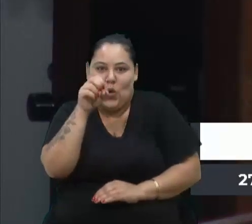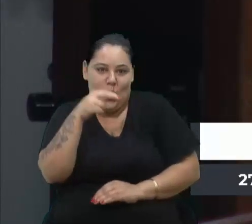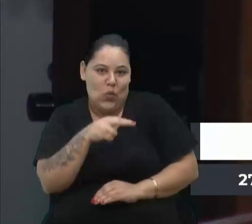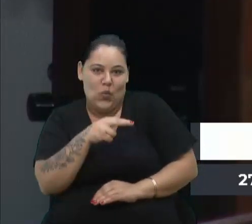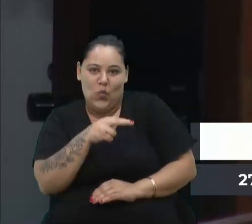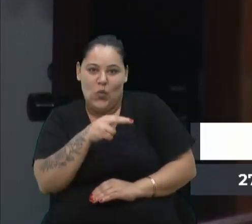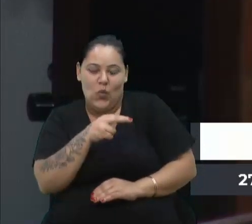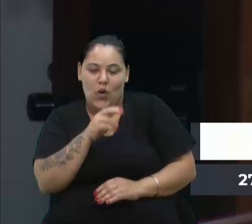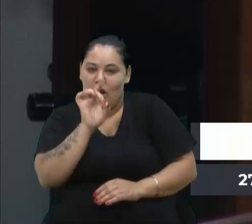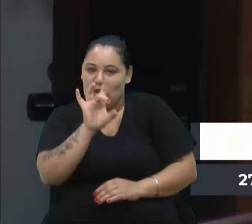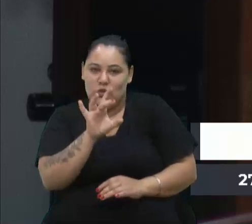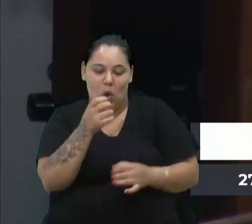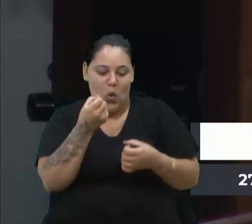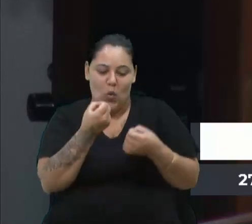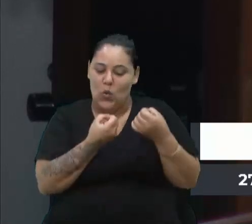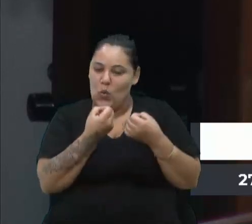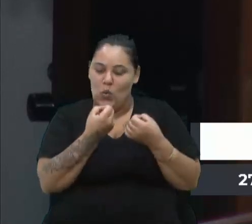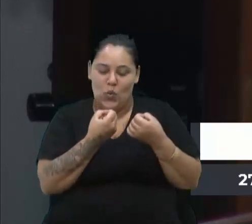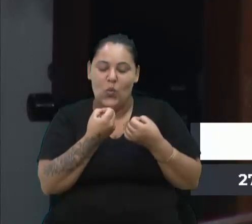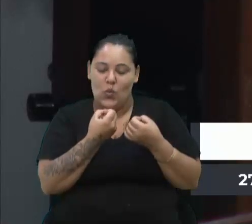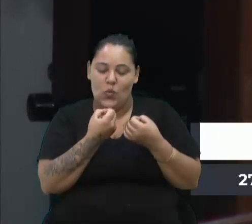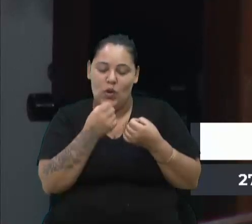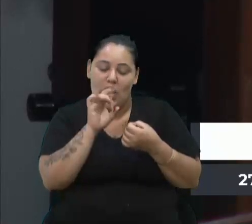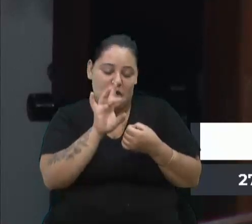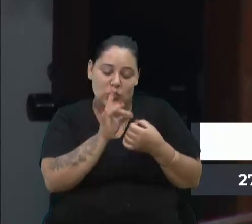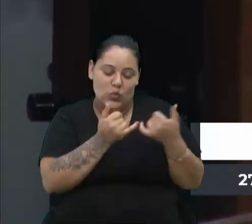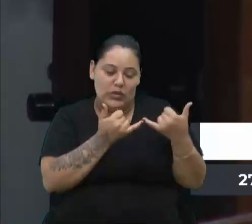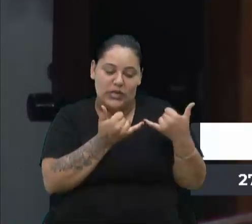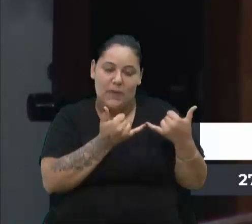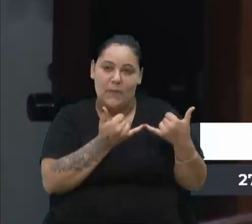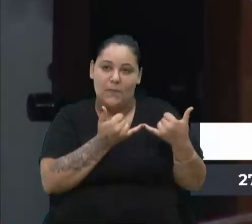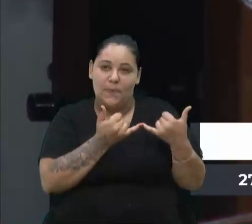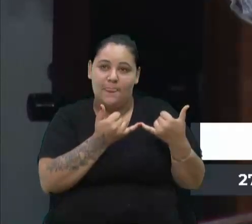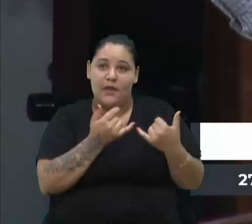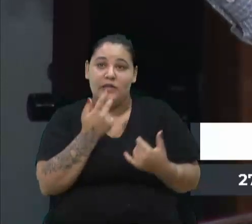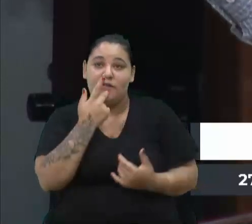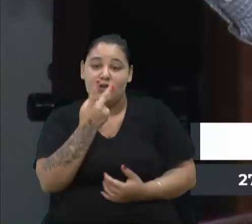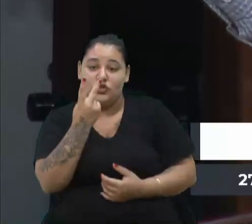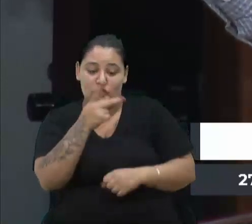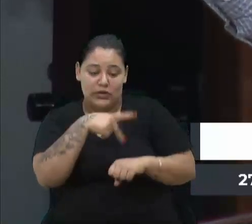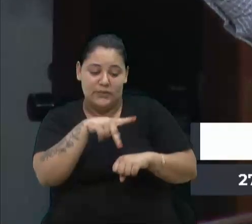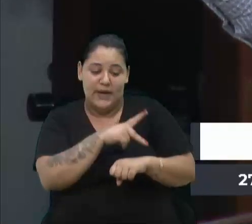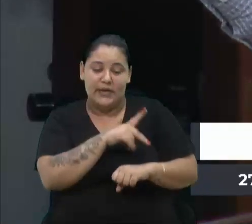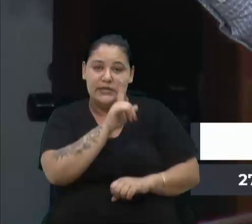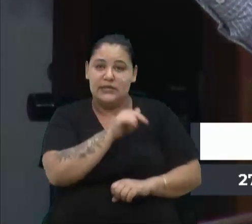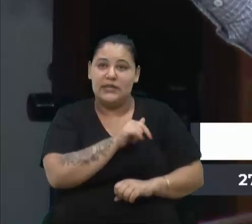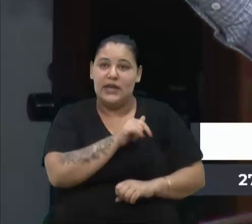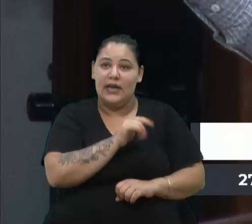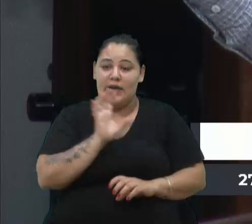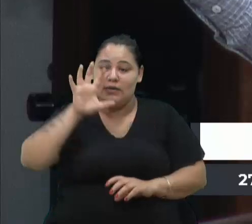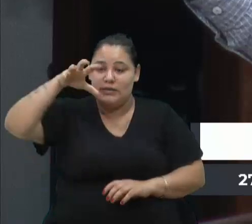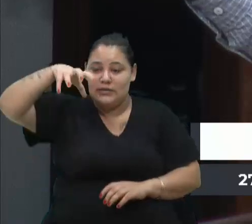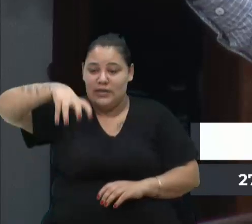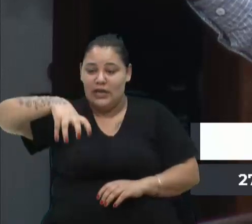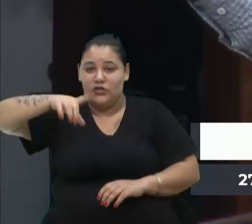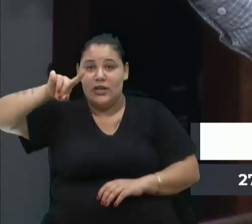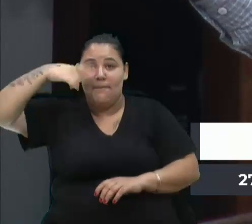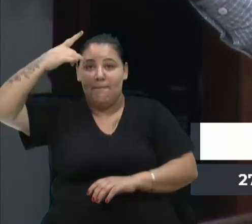Até porque nós estamos aqui lidando com 2 países que serão sede da próxima Copa do Mundo, que é os Estados Unidos e Canadá junto com o México.